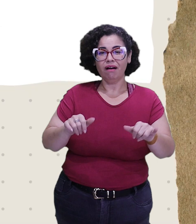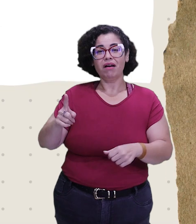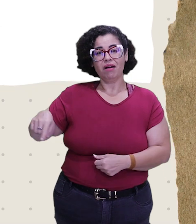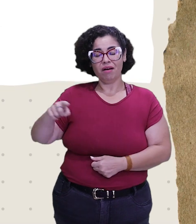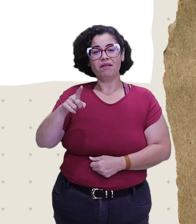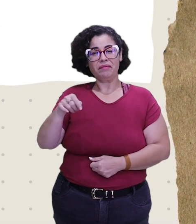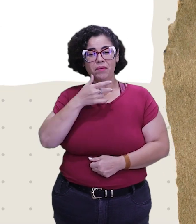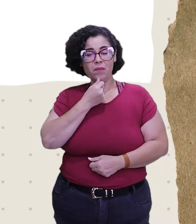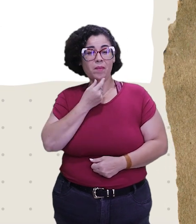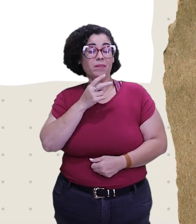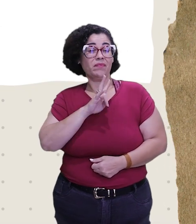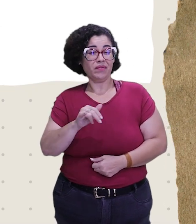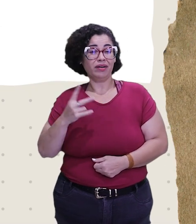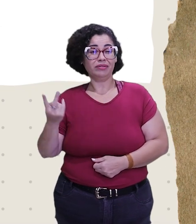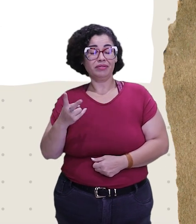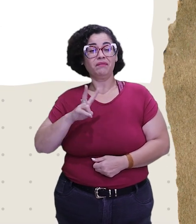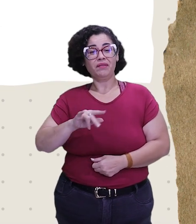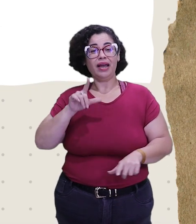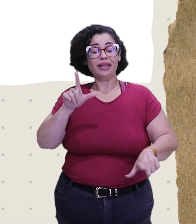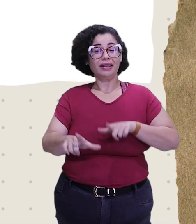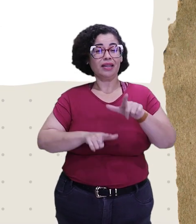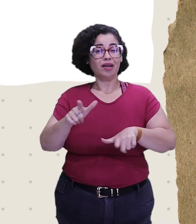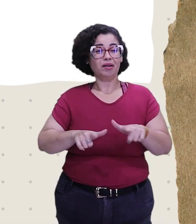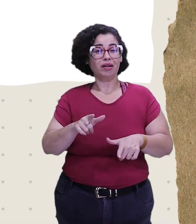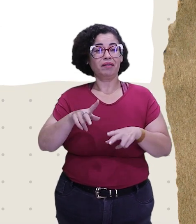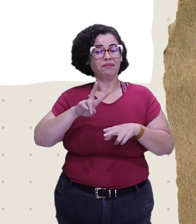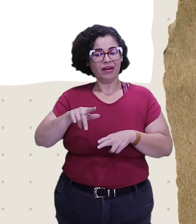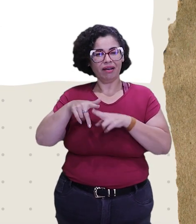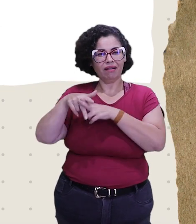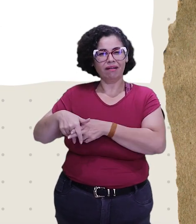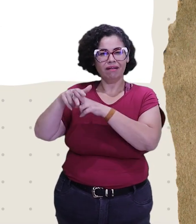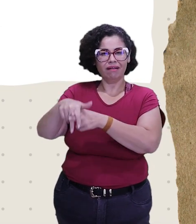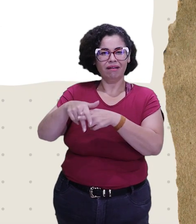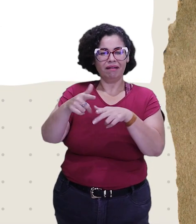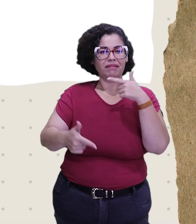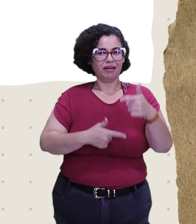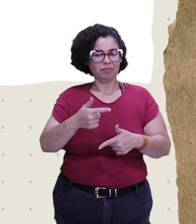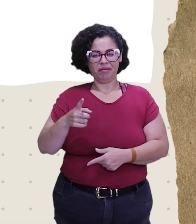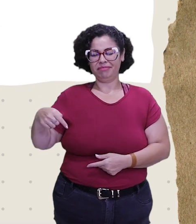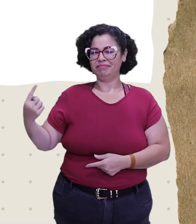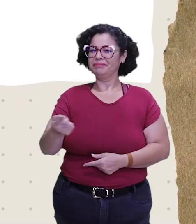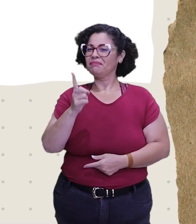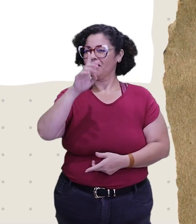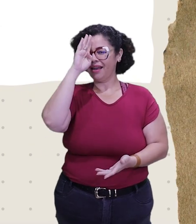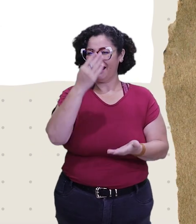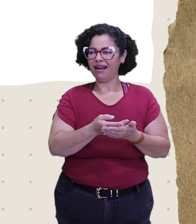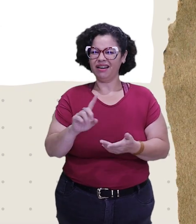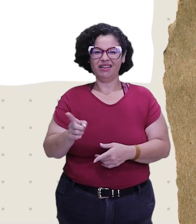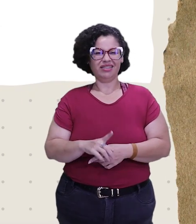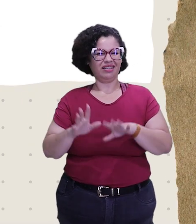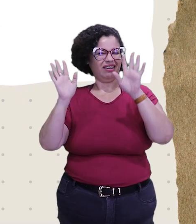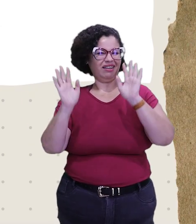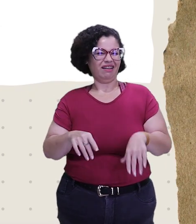e Volta Seca iam trabalhar uns dias no carrossel. Muitos não acreditaram, pensaram